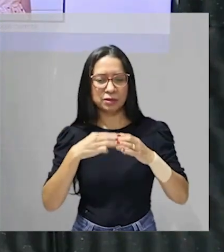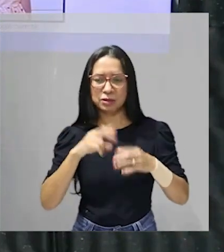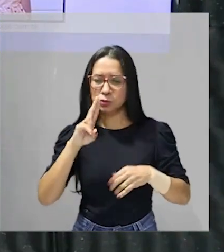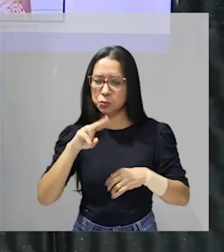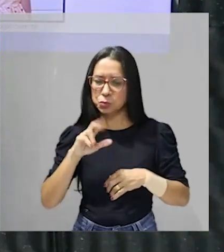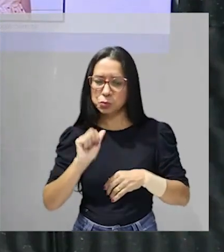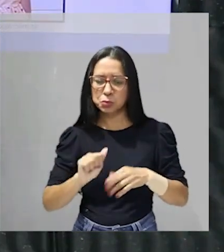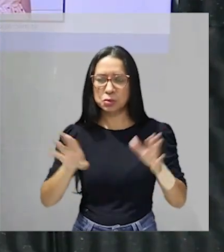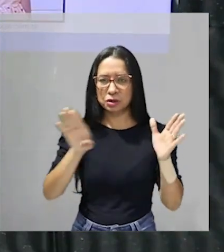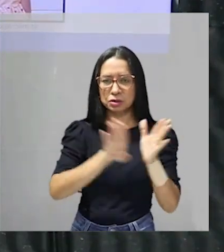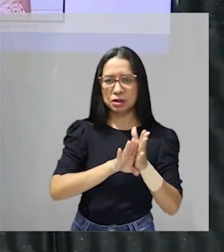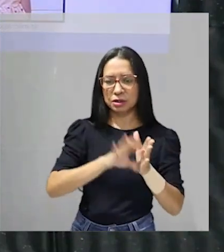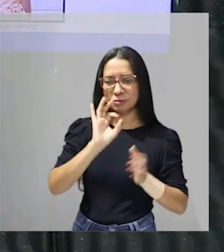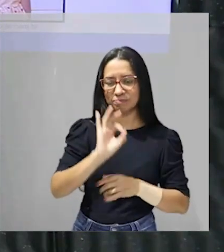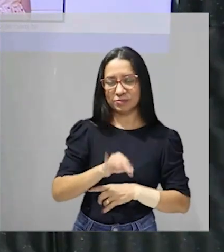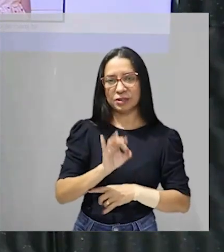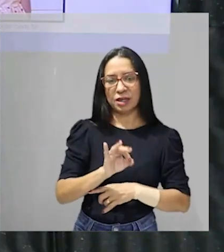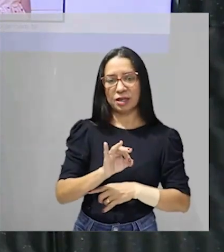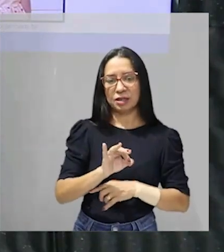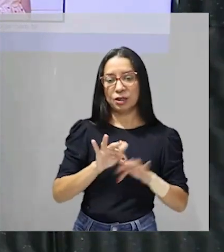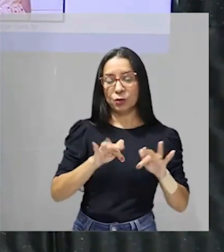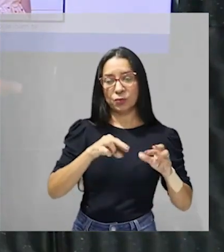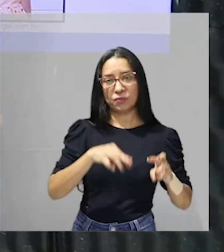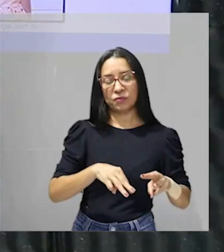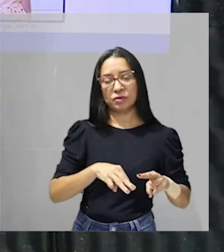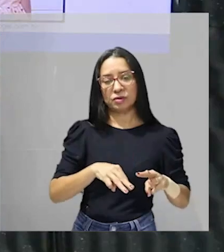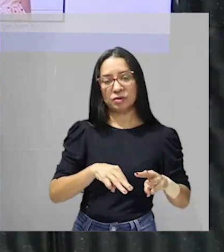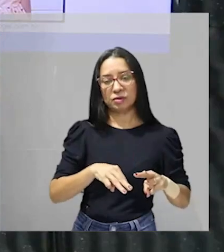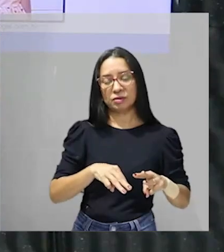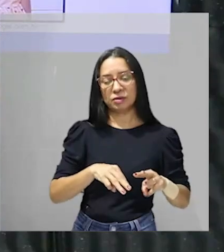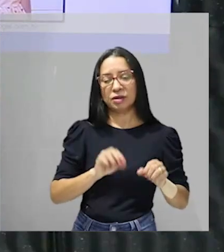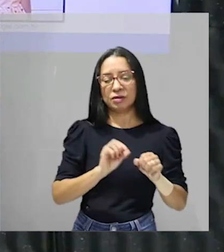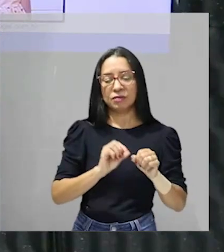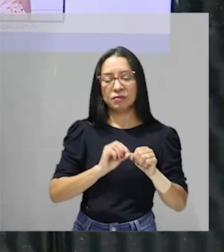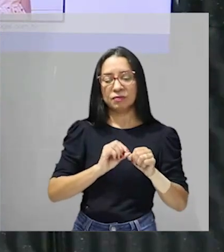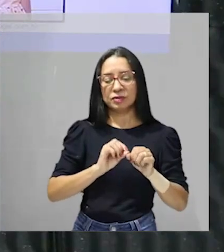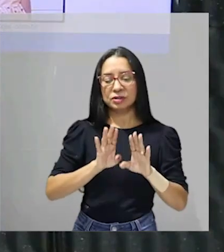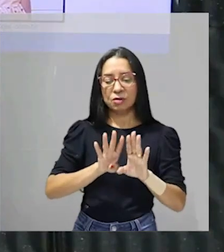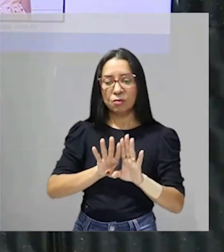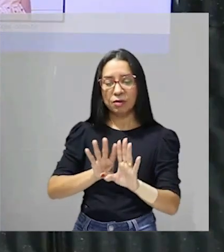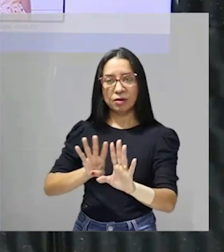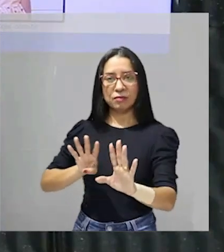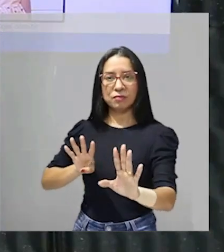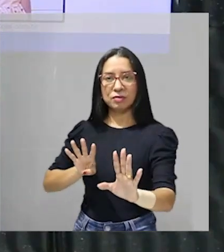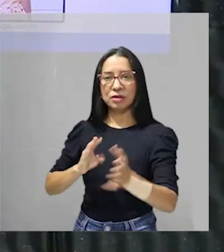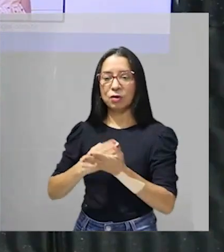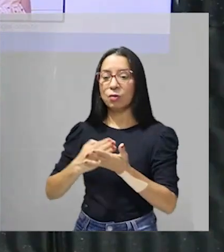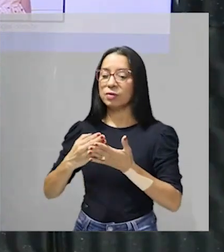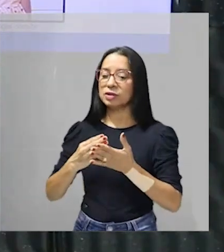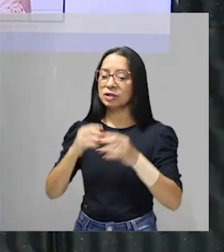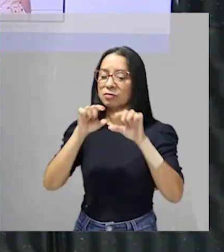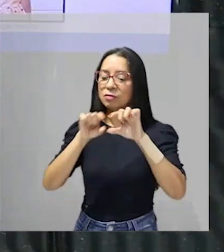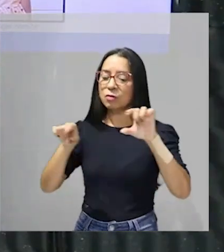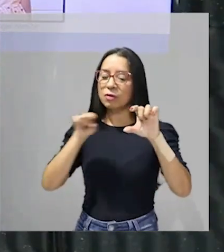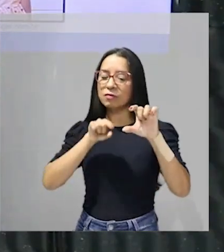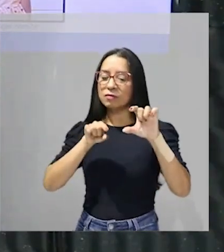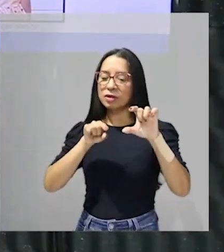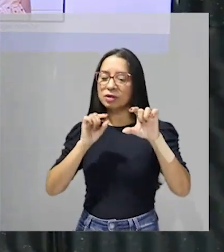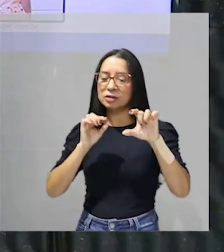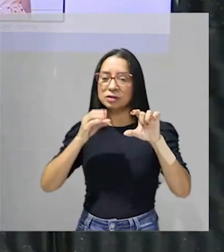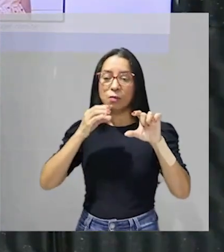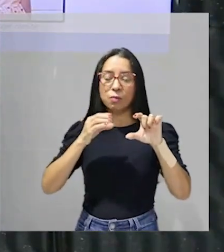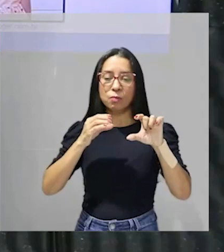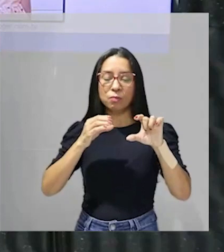raríssimas eram as vezes que a mensagem chegava correta fazia assim uma fila mais 30 crianças e começava ali com uma frase até chegar no final